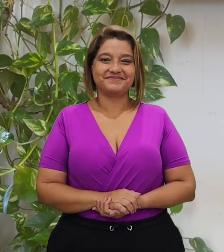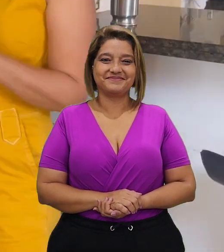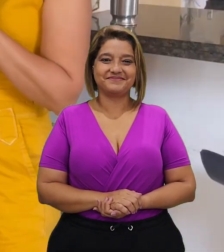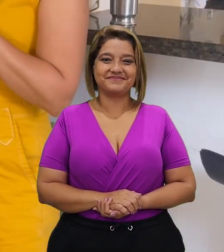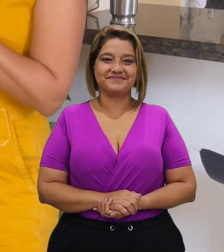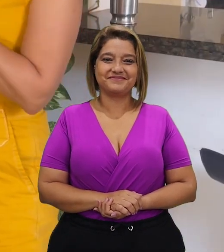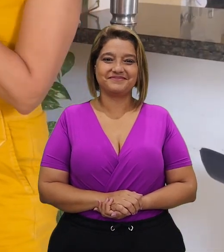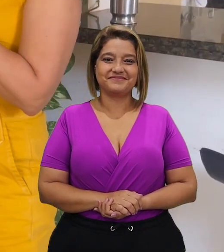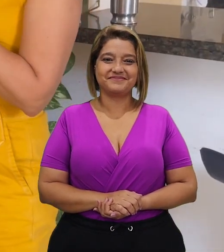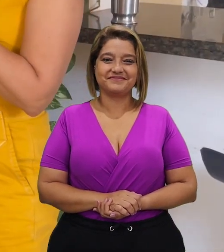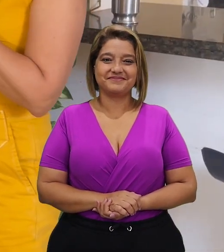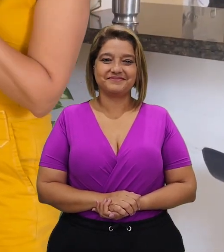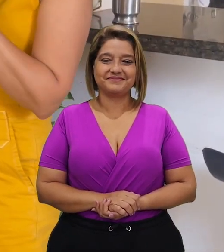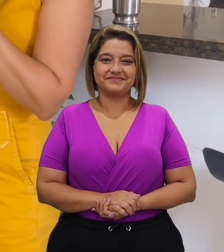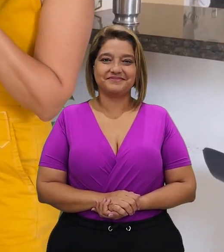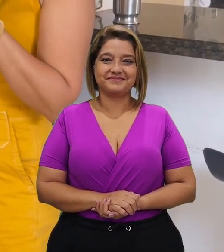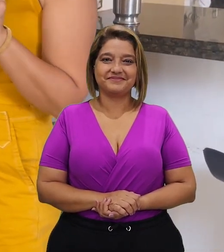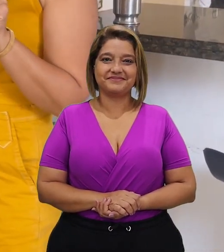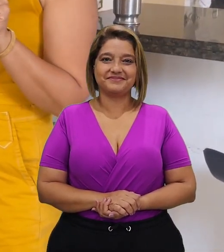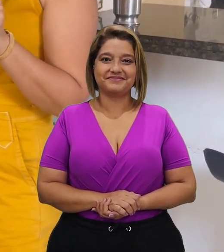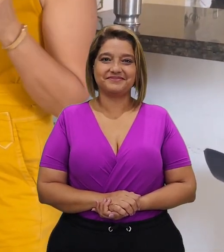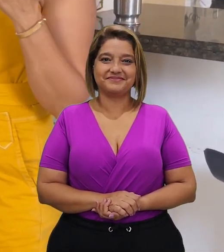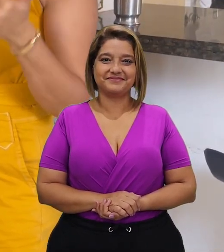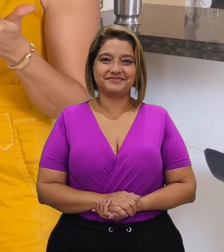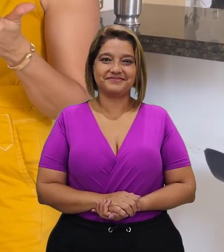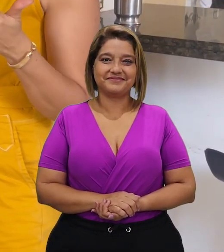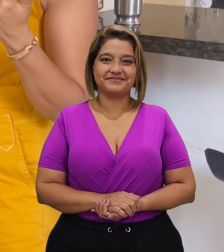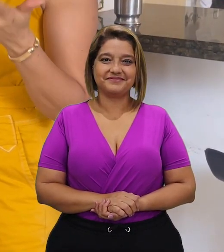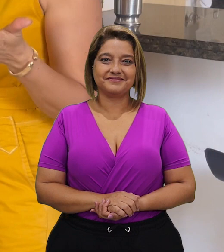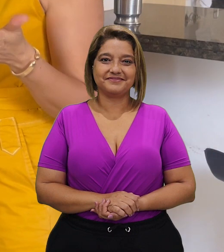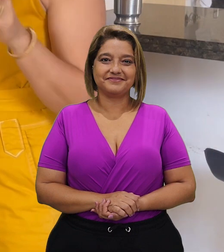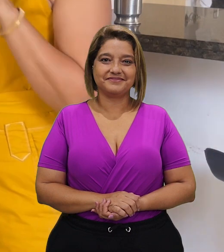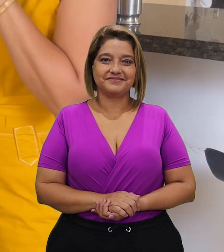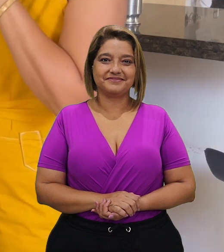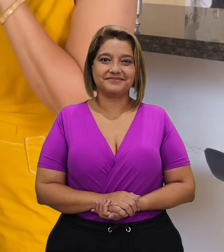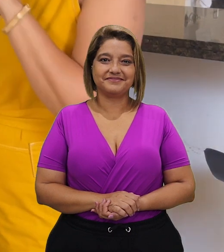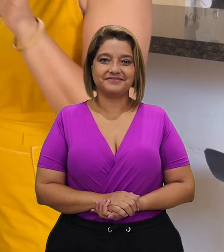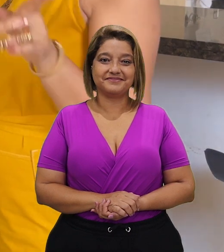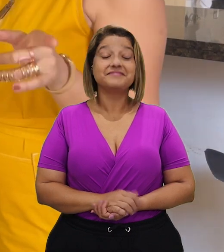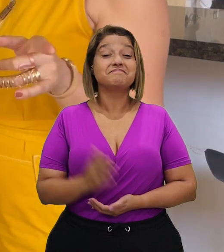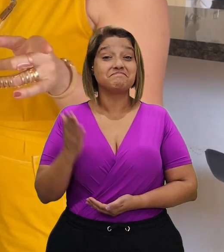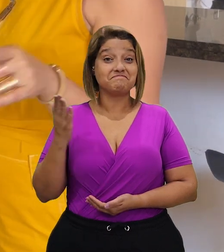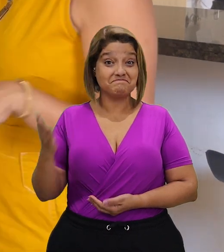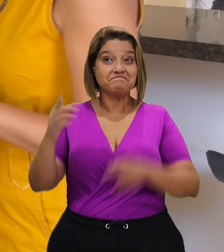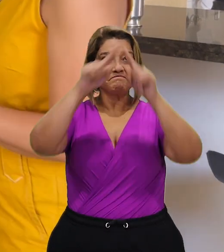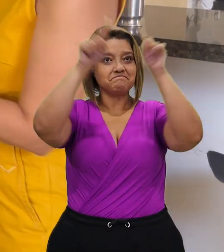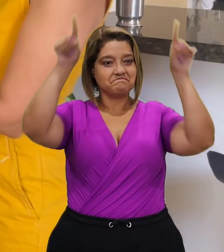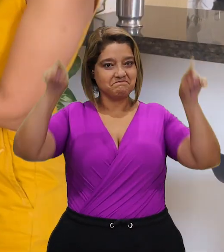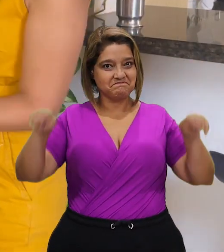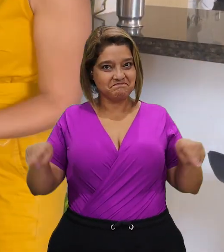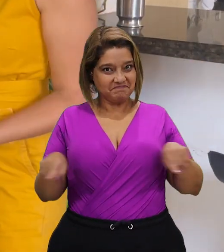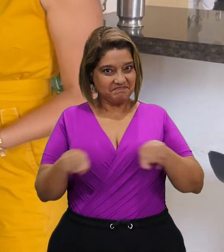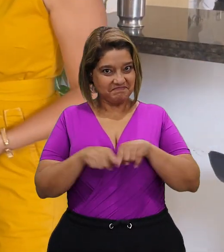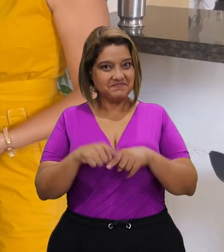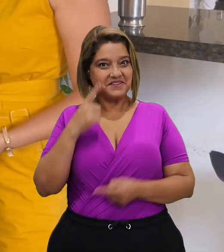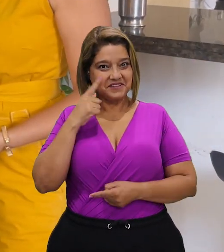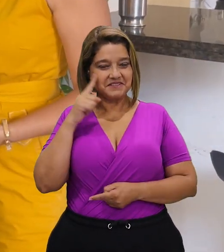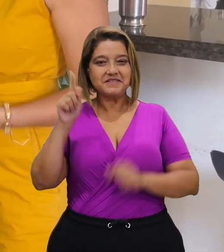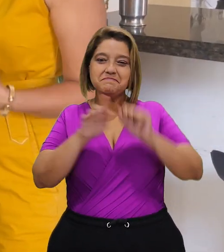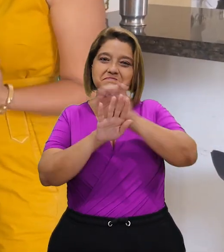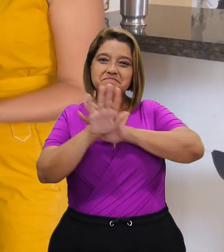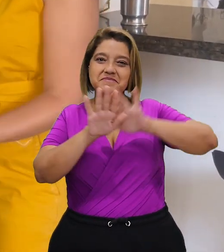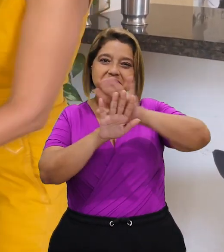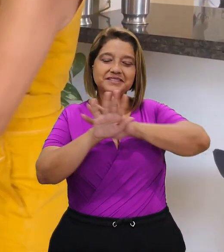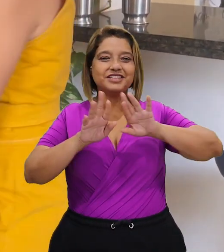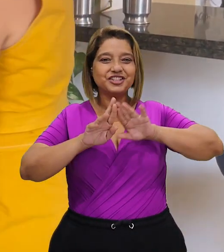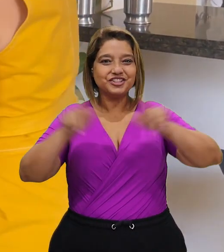uma tela. Essa é a famosa tela que eu não dou, não vendo e nem empresto. Então eu pintei ela assim